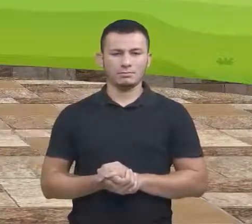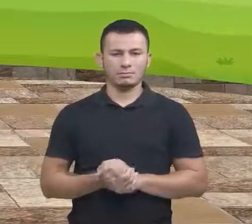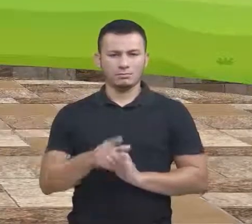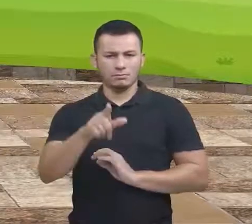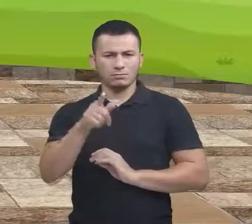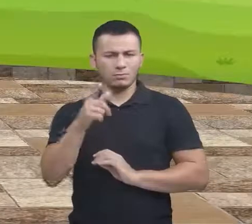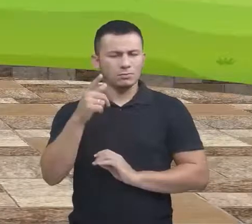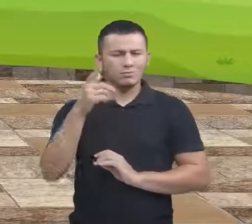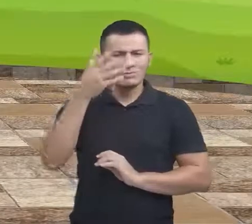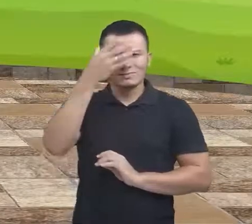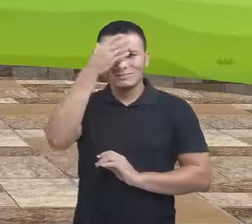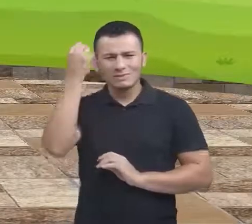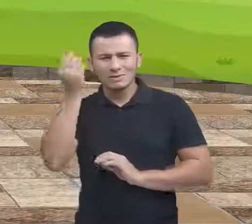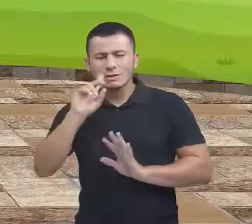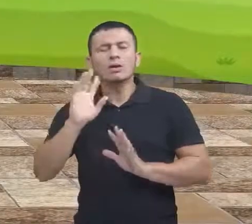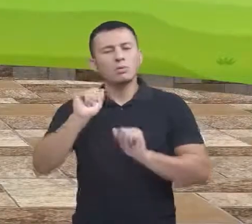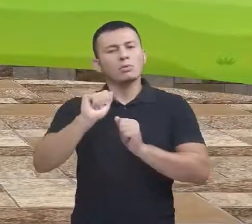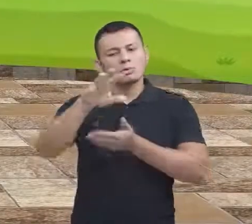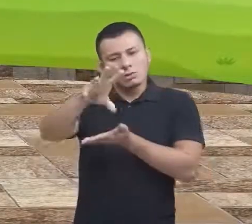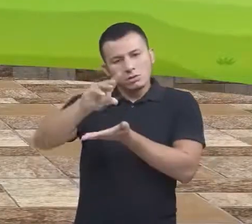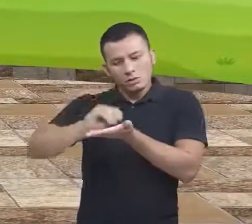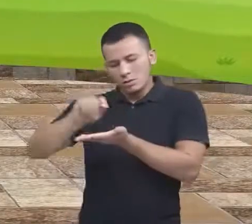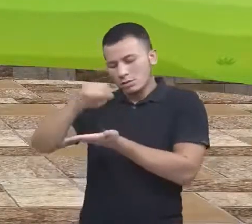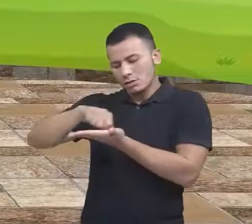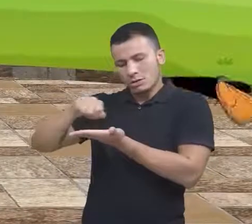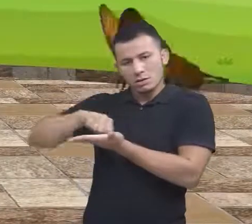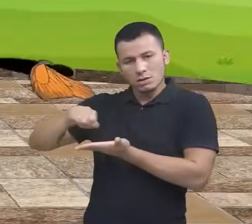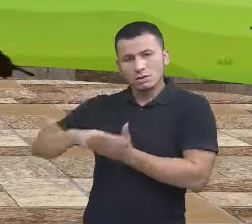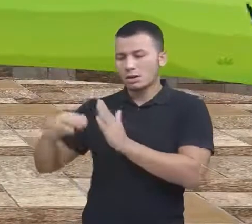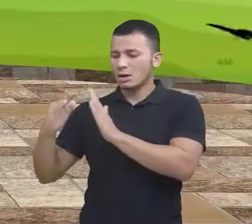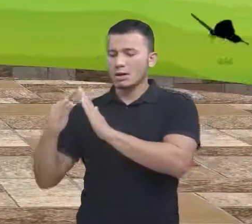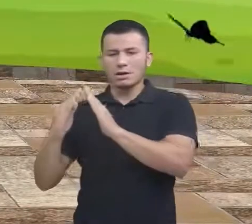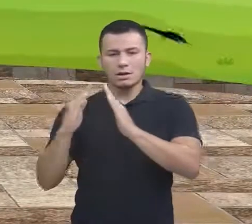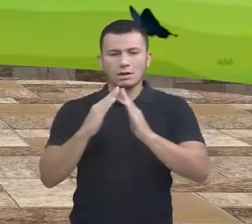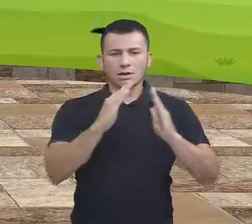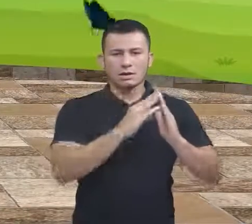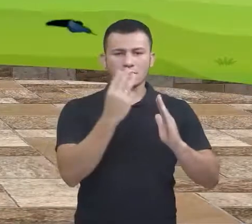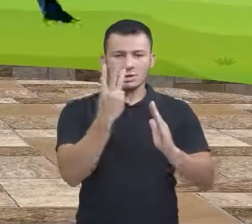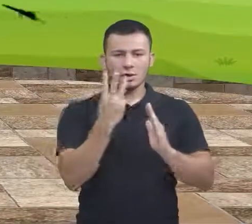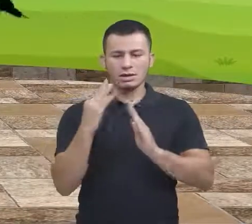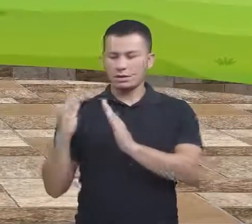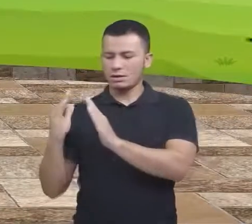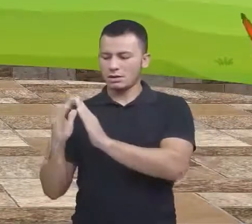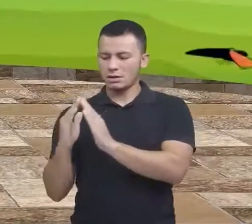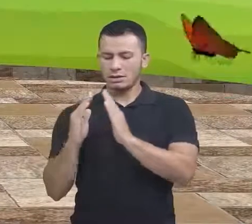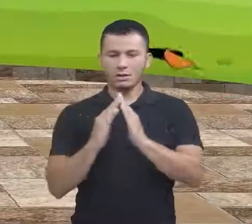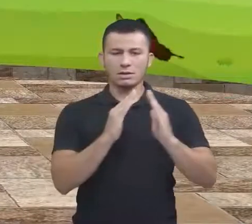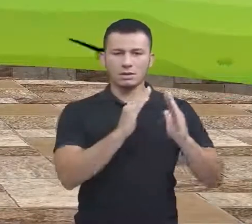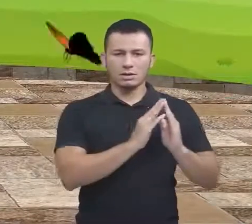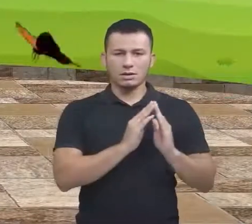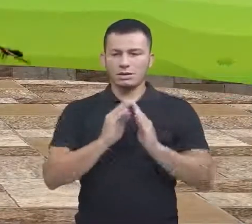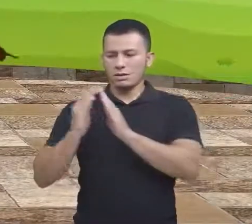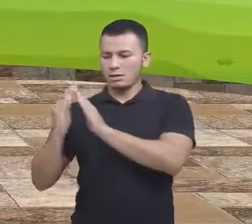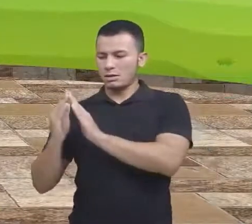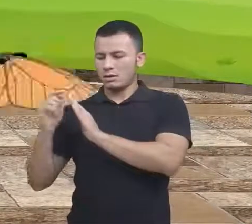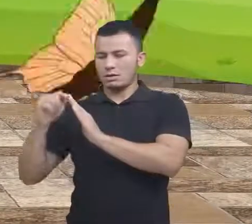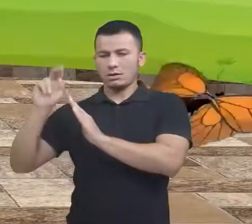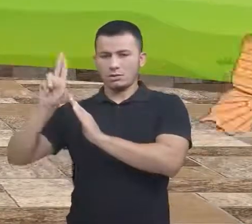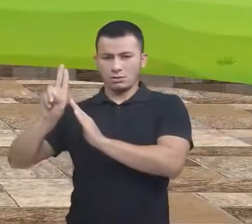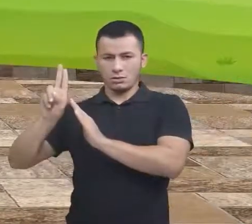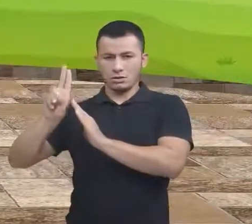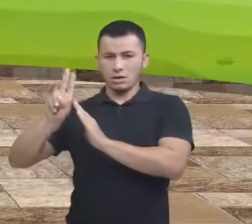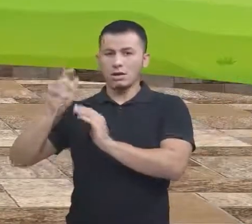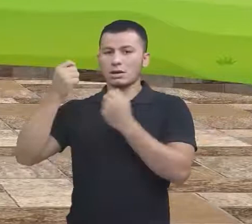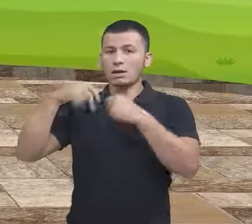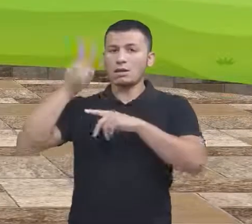sabe de cabecinha faz o desenho das três casinhas aí coloca lá unidades lembra esses